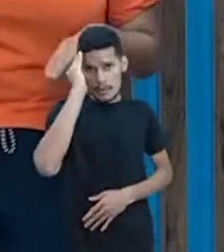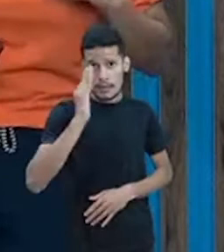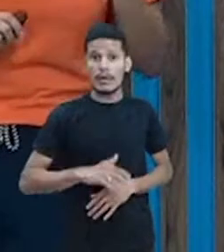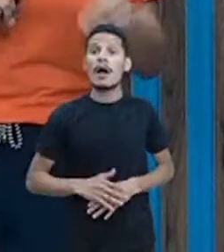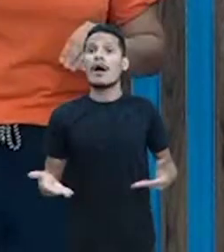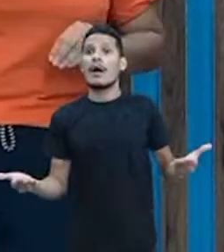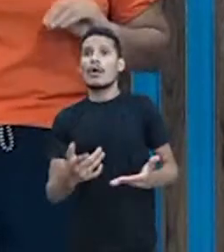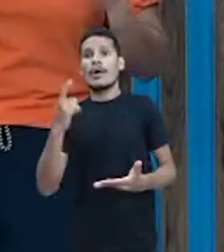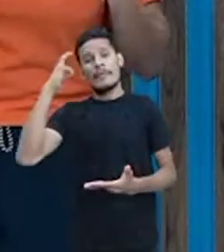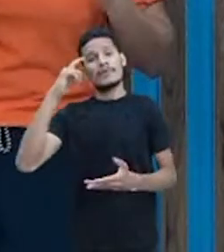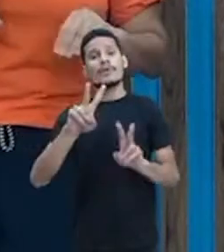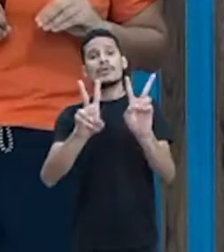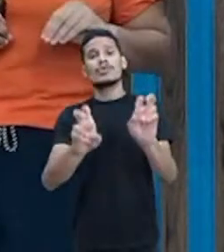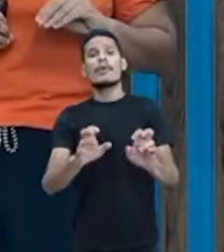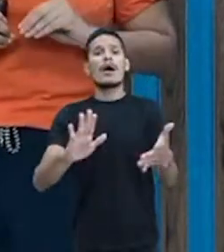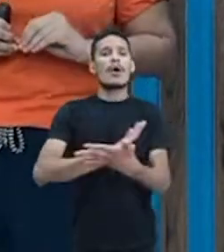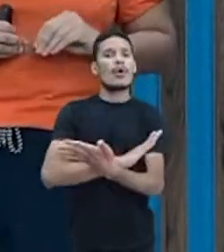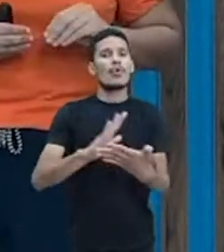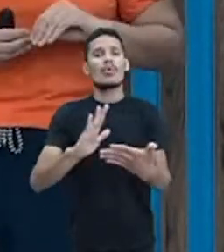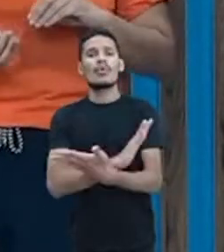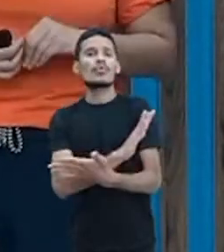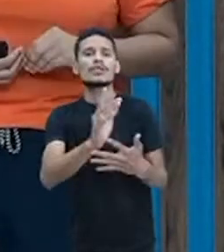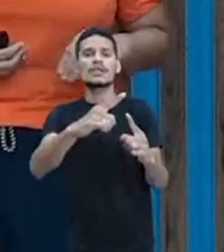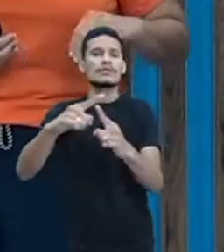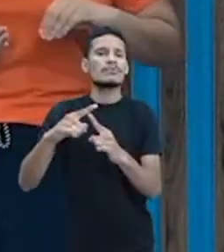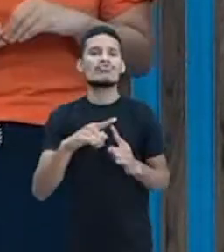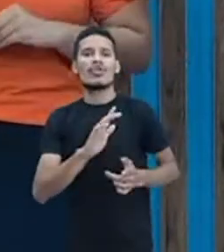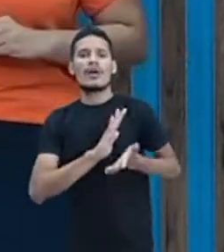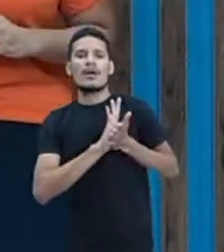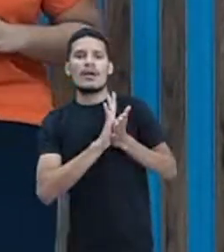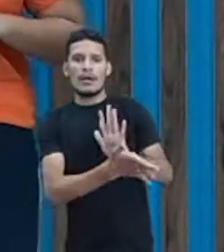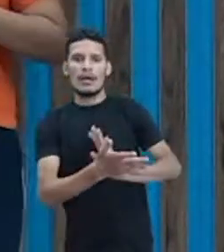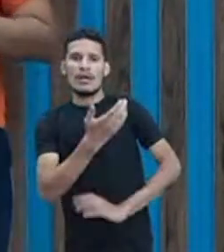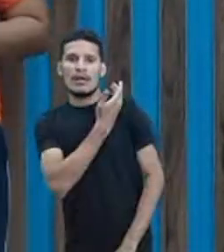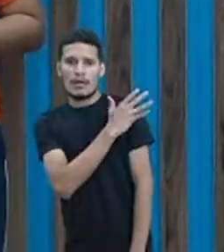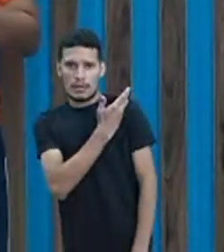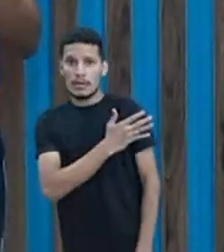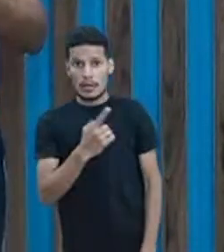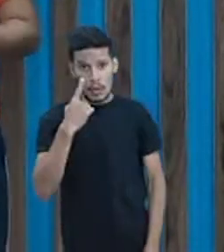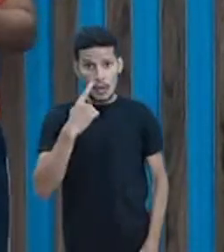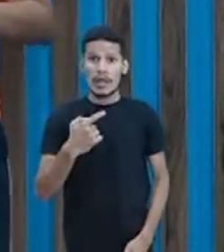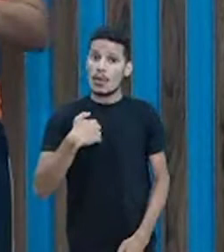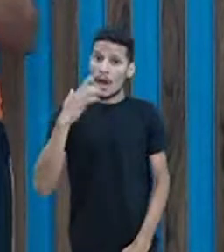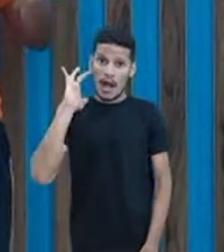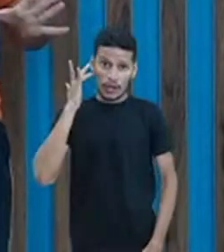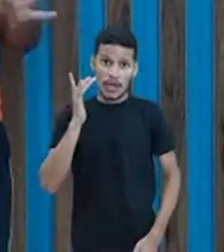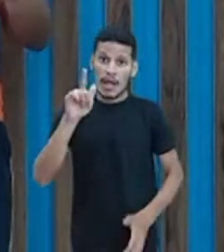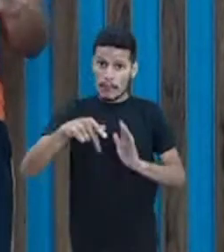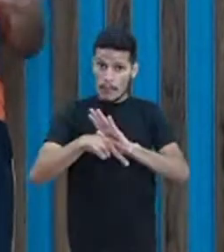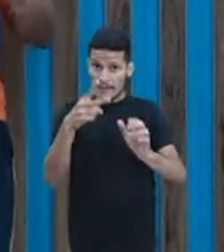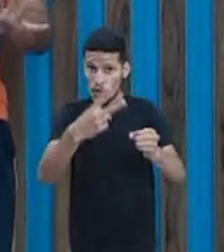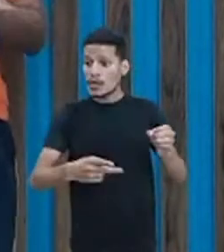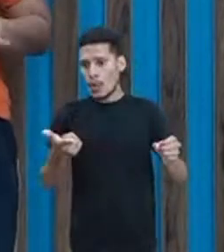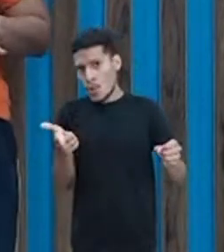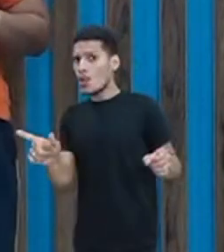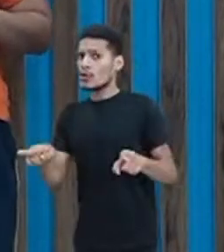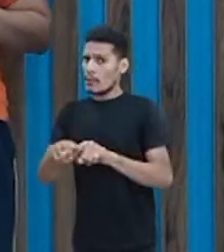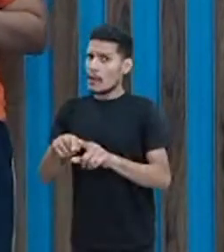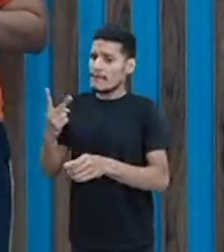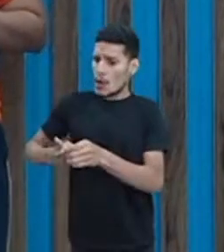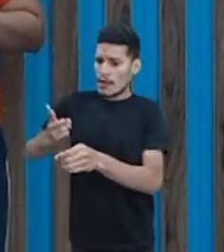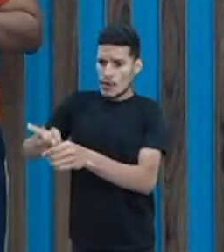pouquinho mais nesses estereótipos racistas, porque eu acho que é um dos mais violentos. Não que não sejam todos muito